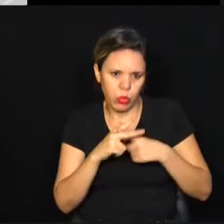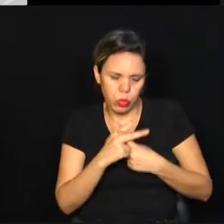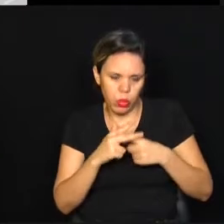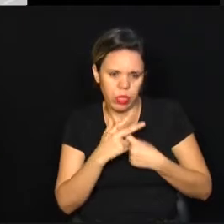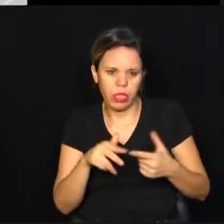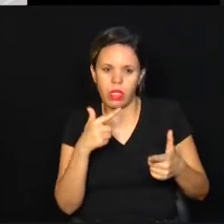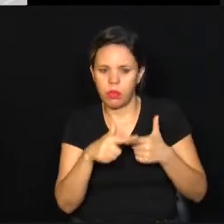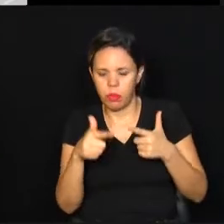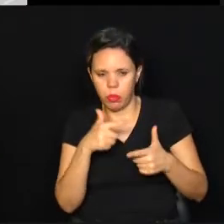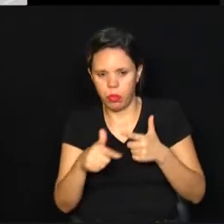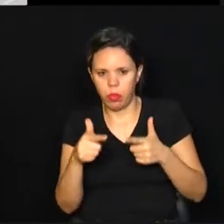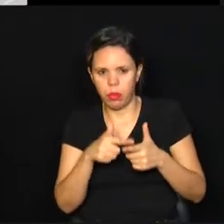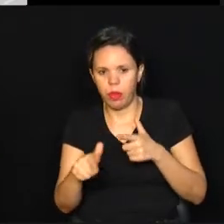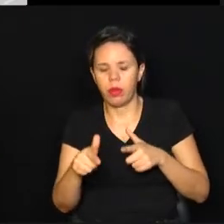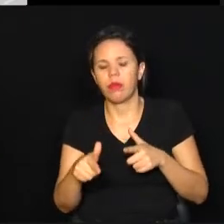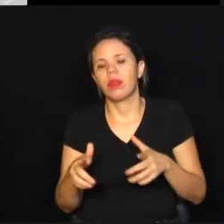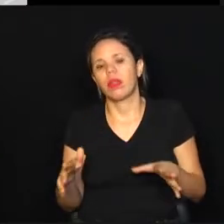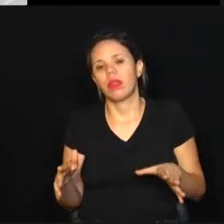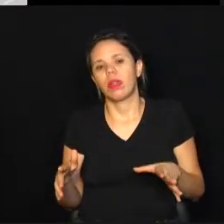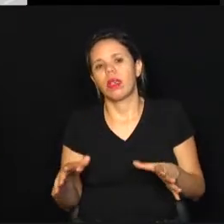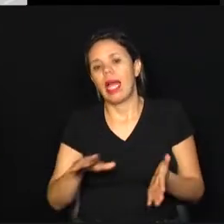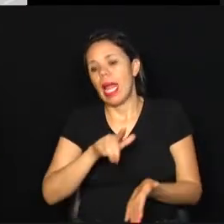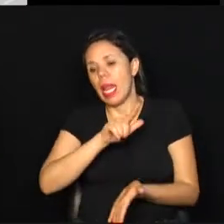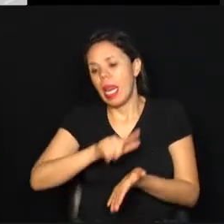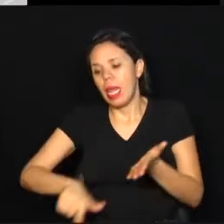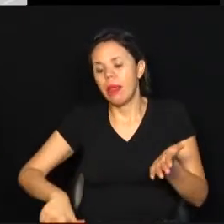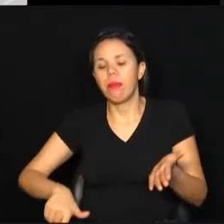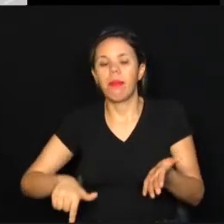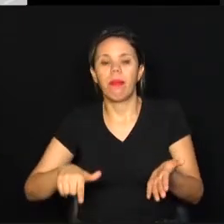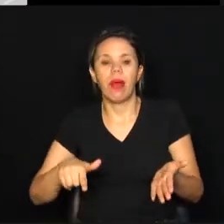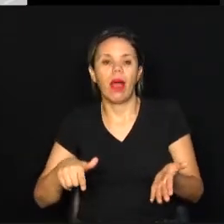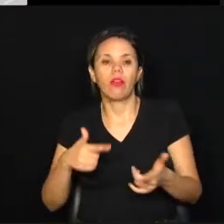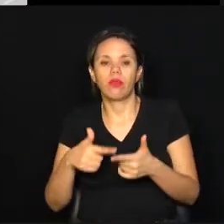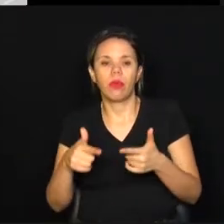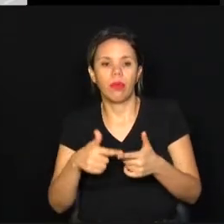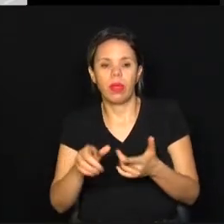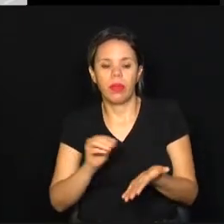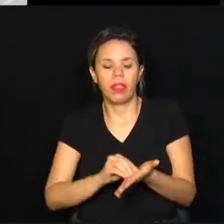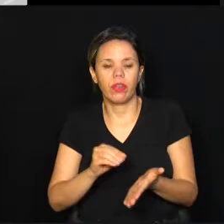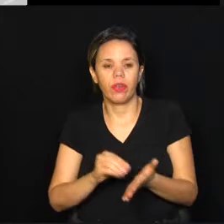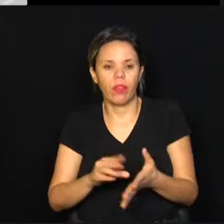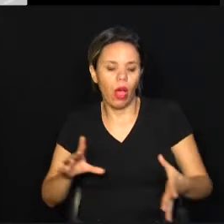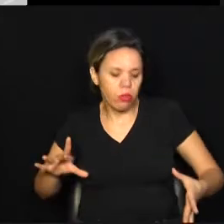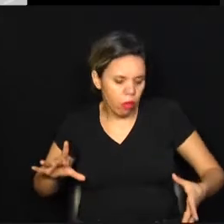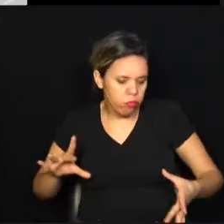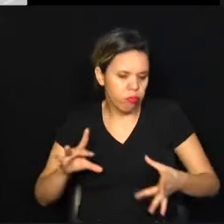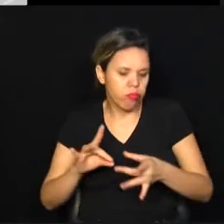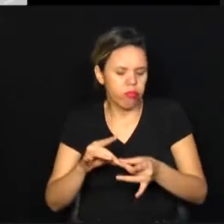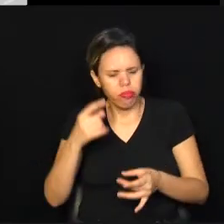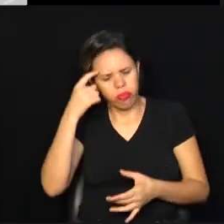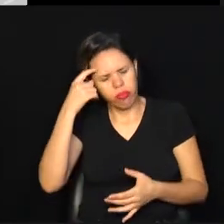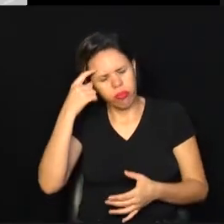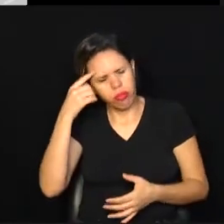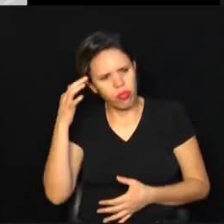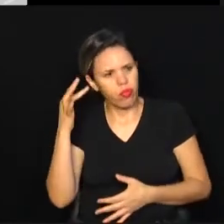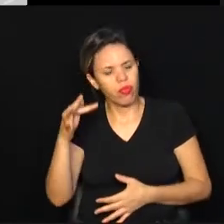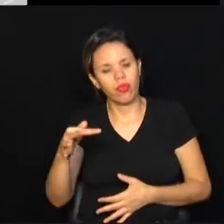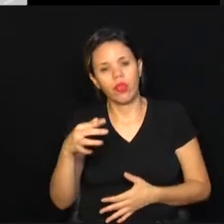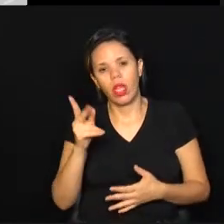infartado, né? A gente precisa limpar essas artérias e conectá-las, né? Pensando em futuro. E como eu disse para